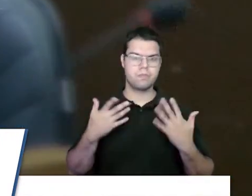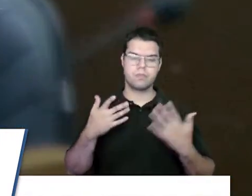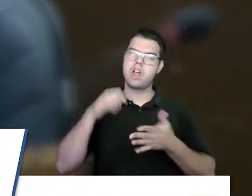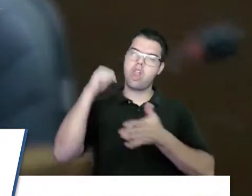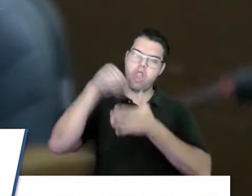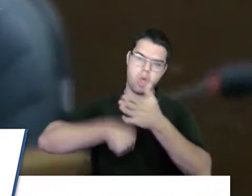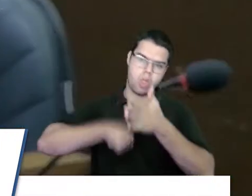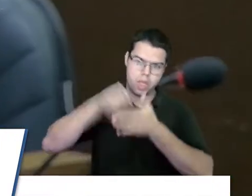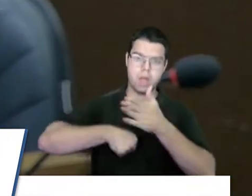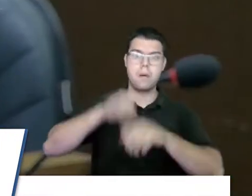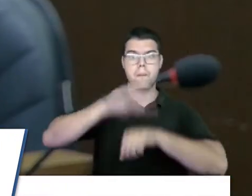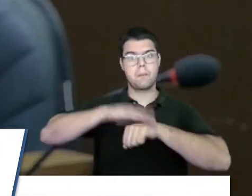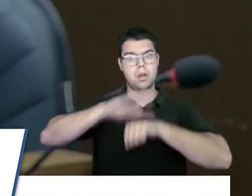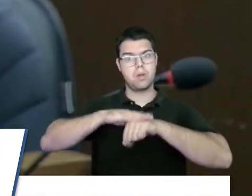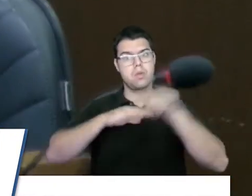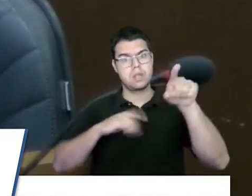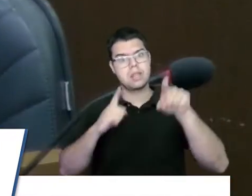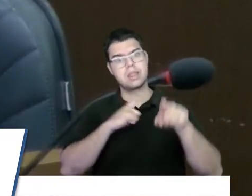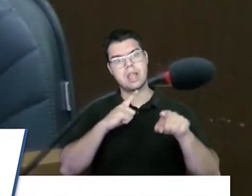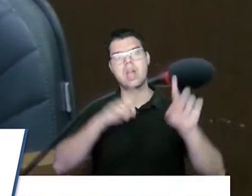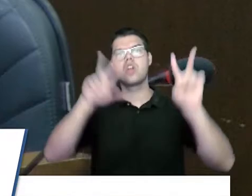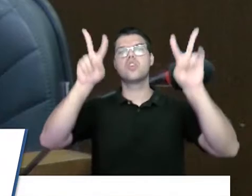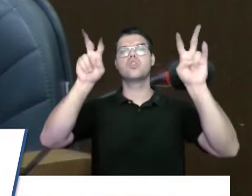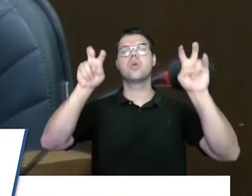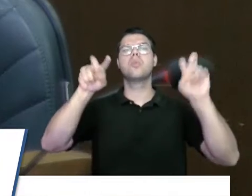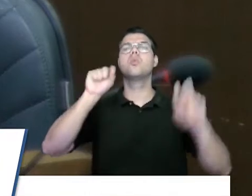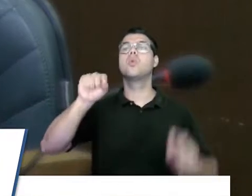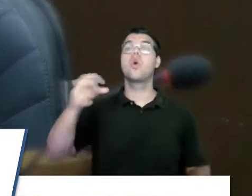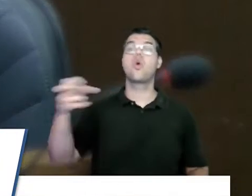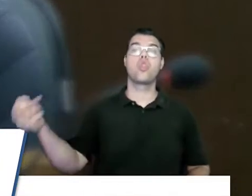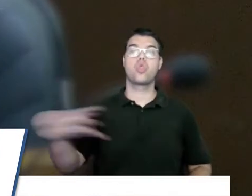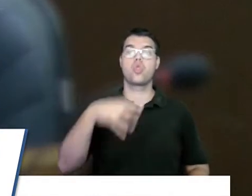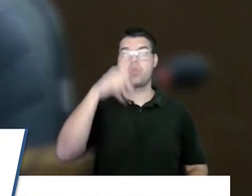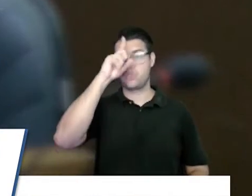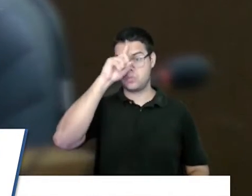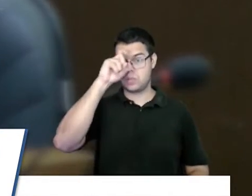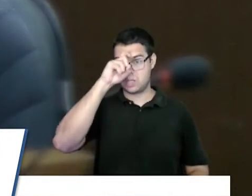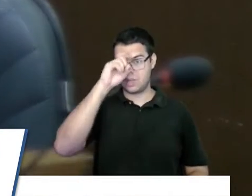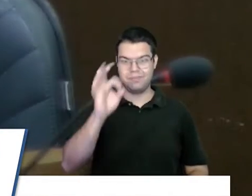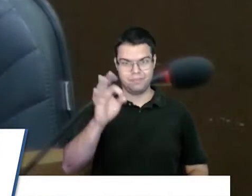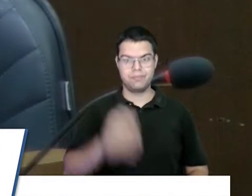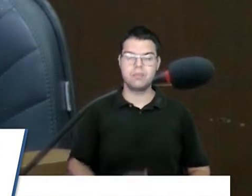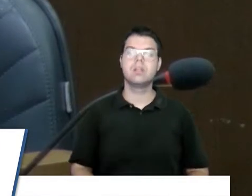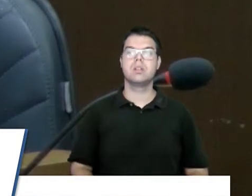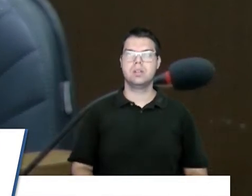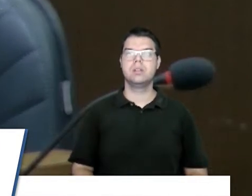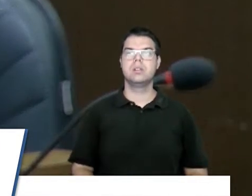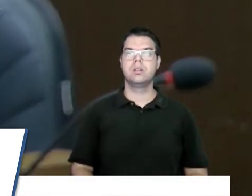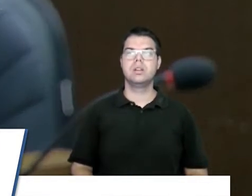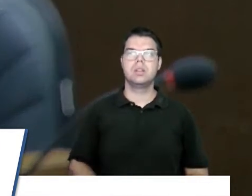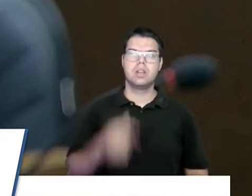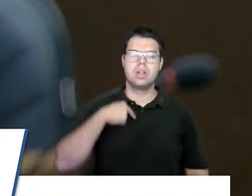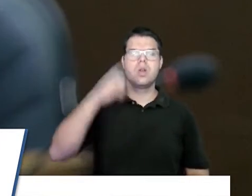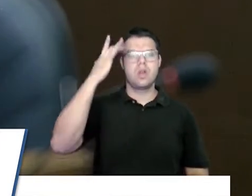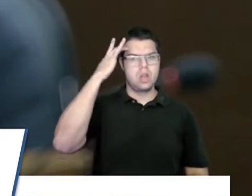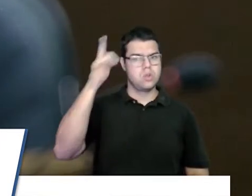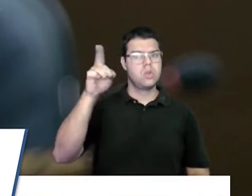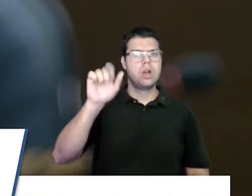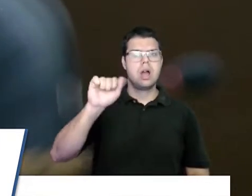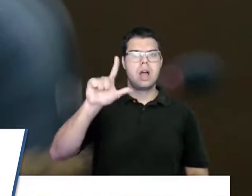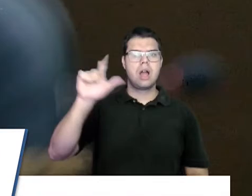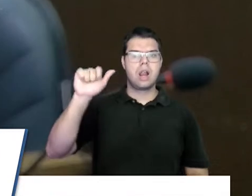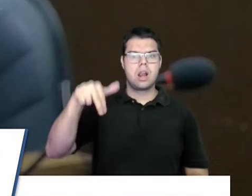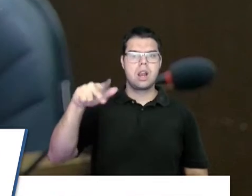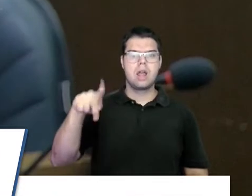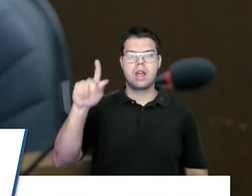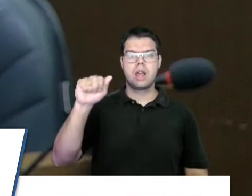tem referente ao novo hospital. Eu acho que o Allan Kardec, eu tenho